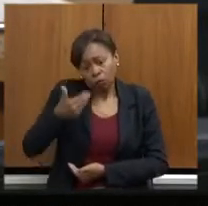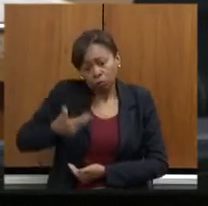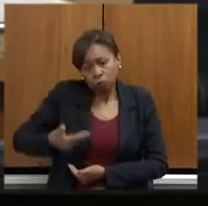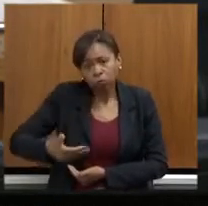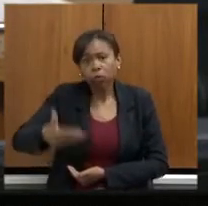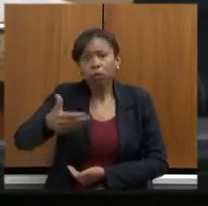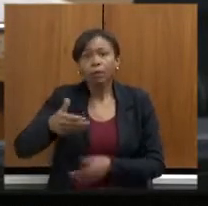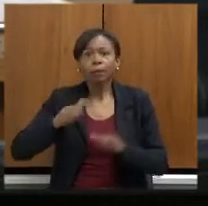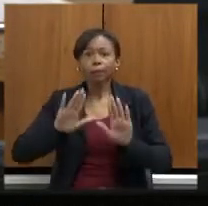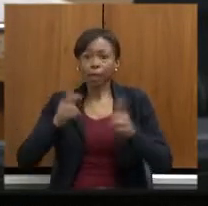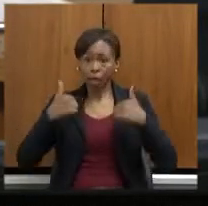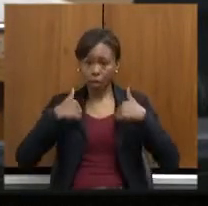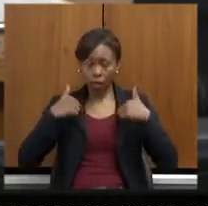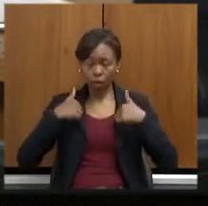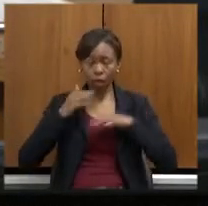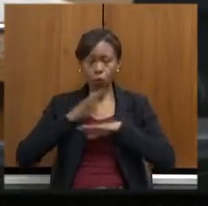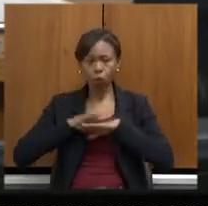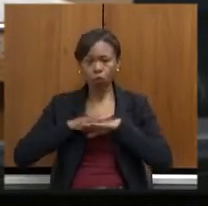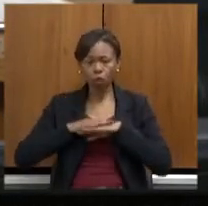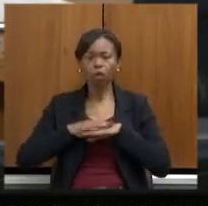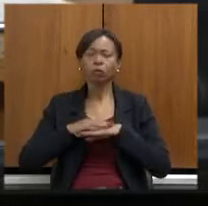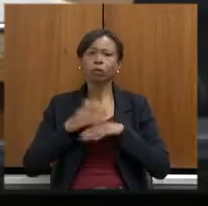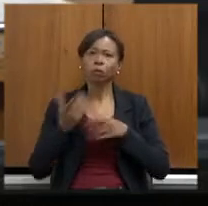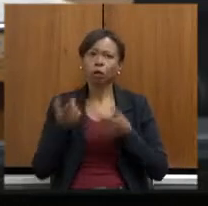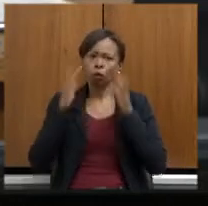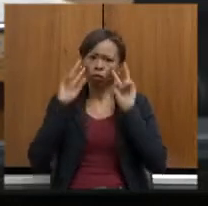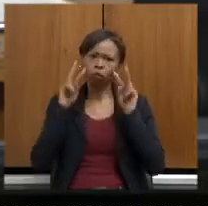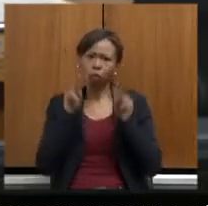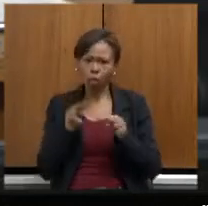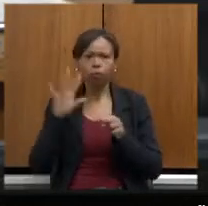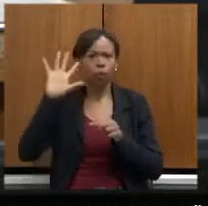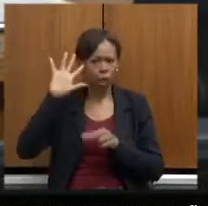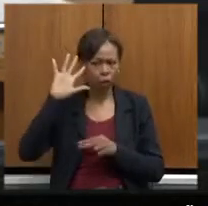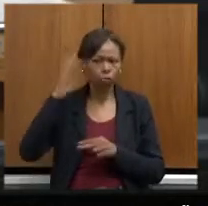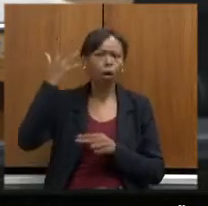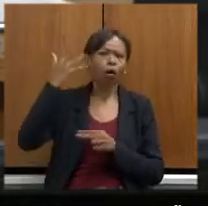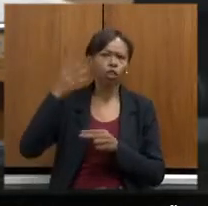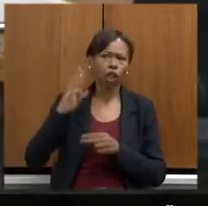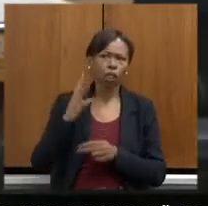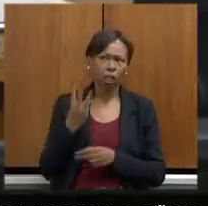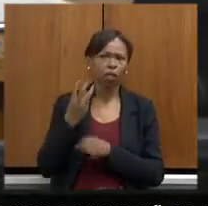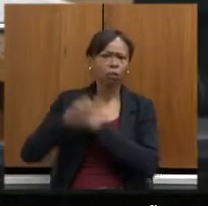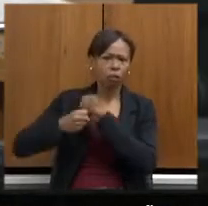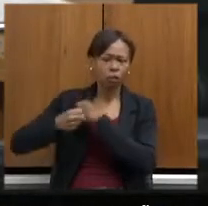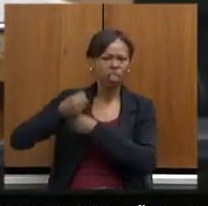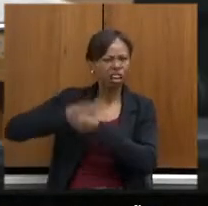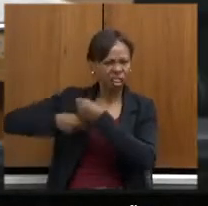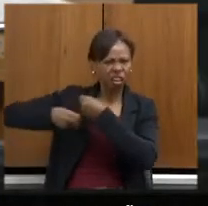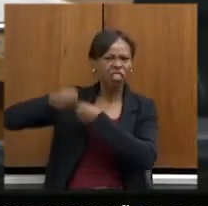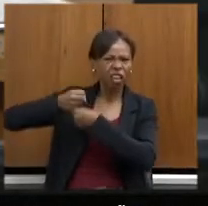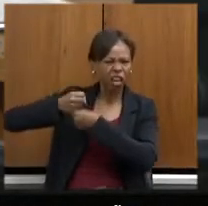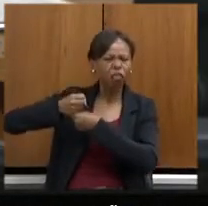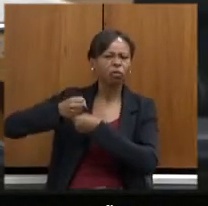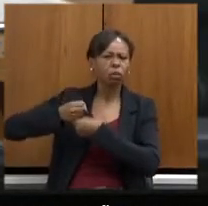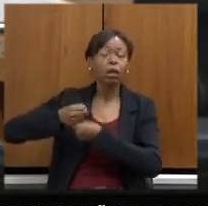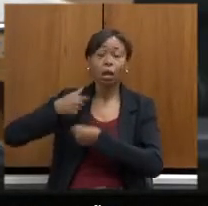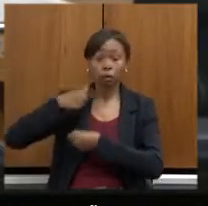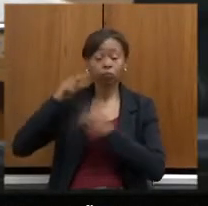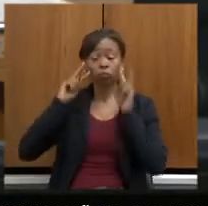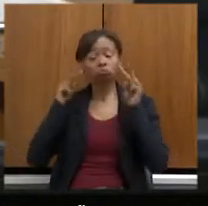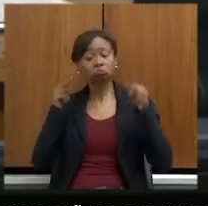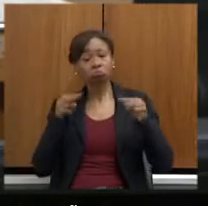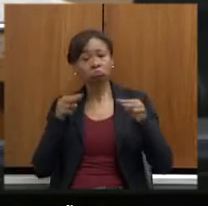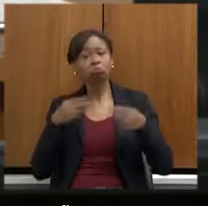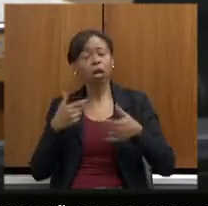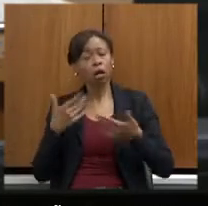eu particularmente como secretário e vemos resultados obtidos nesses três anos e pouco eu tô muito satisfeito de ver que